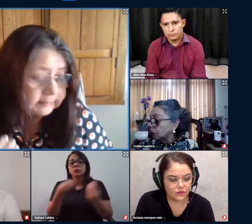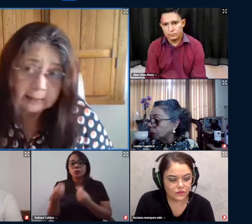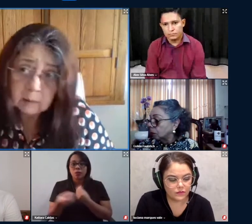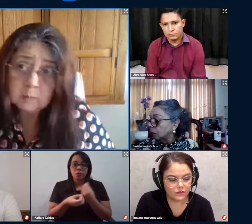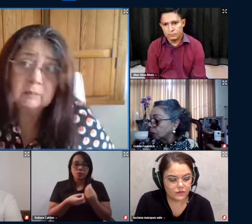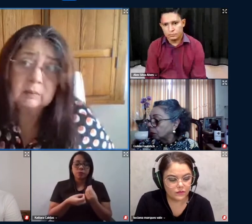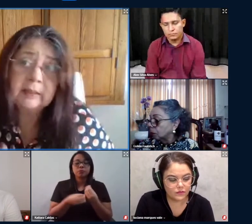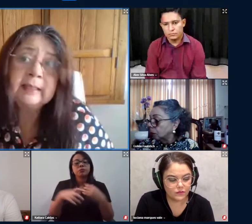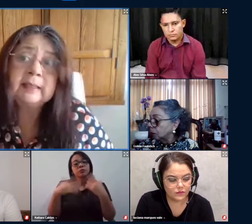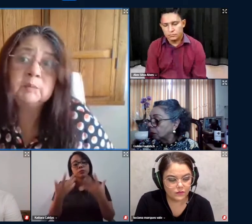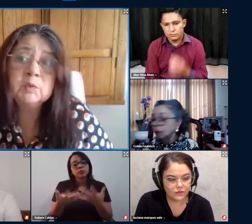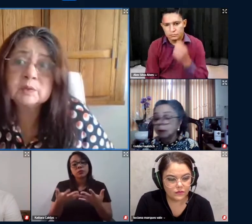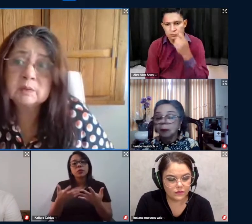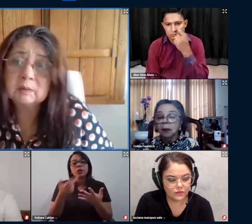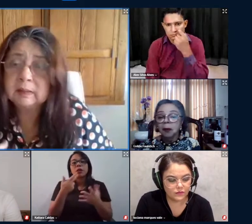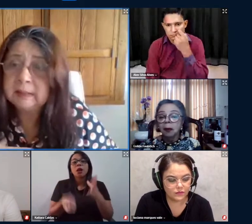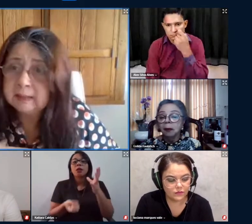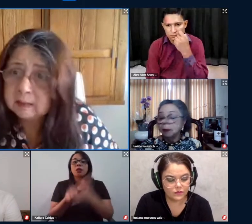Então,